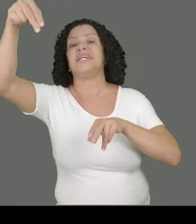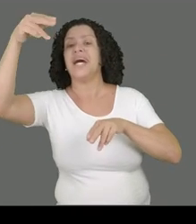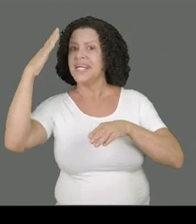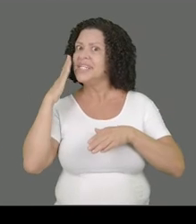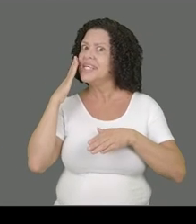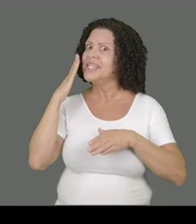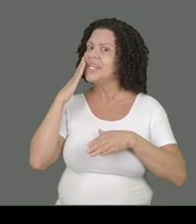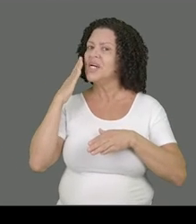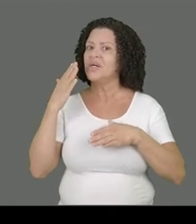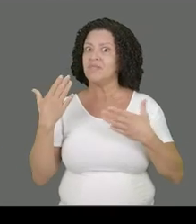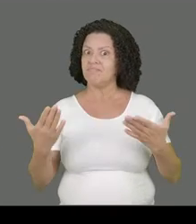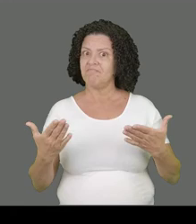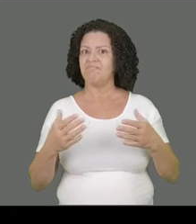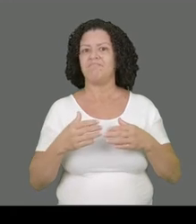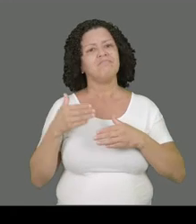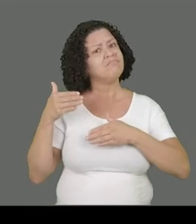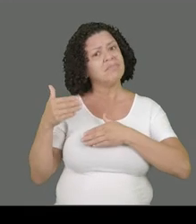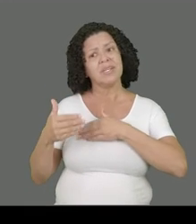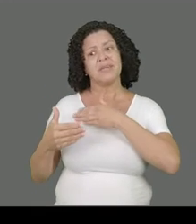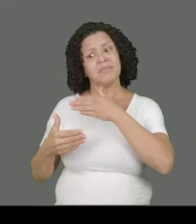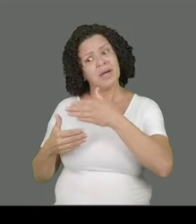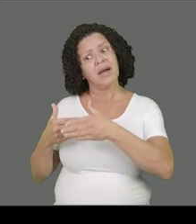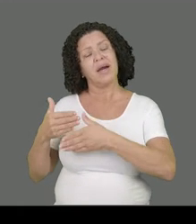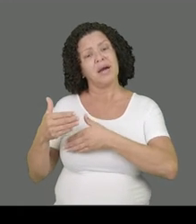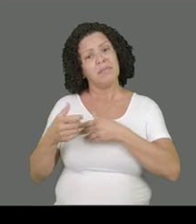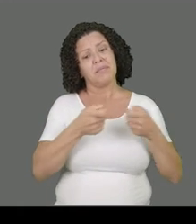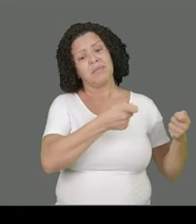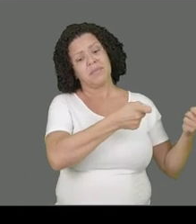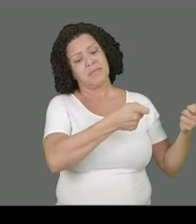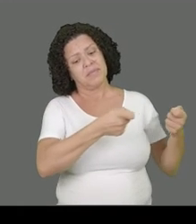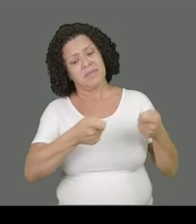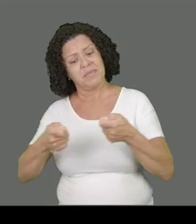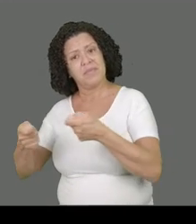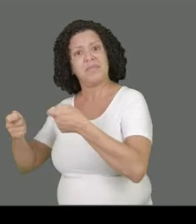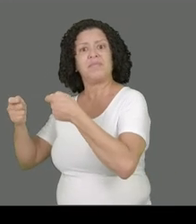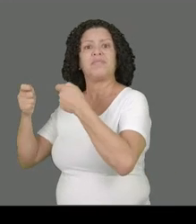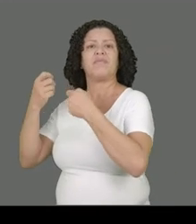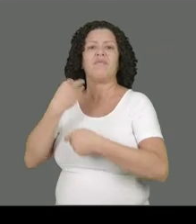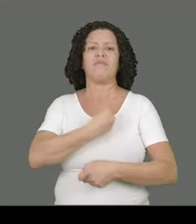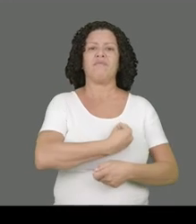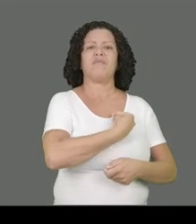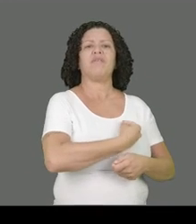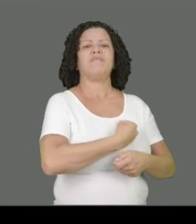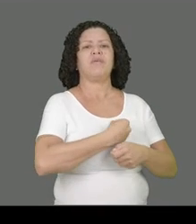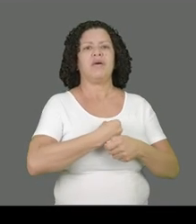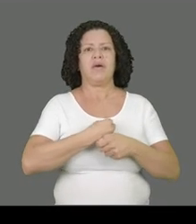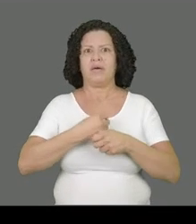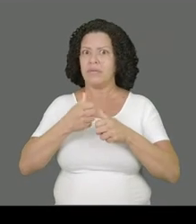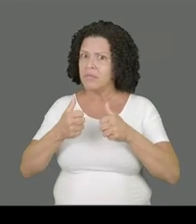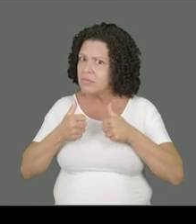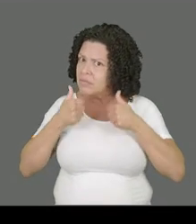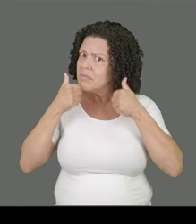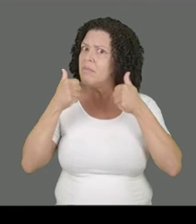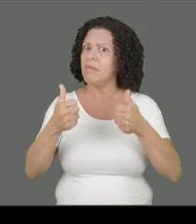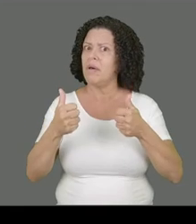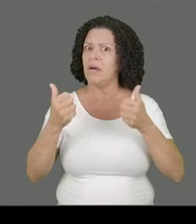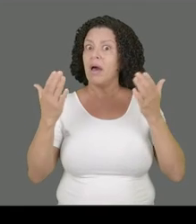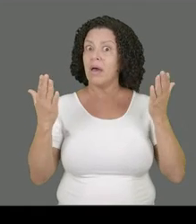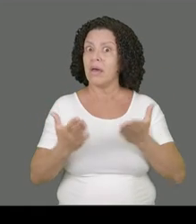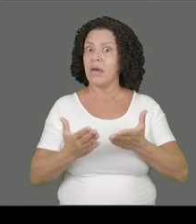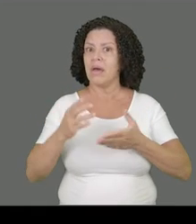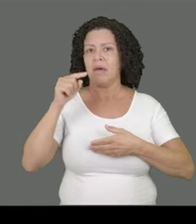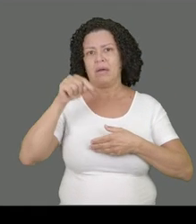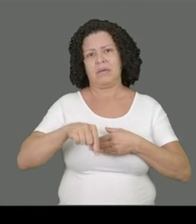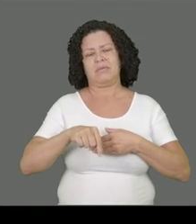melhor alicerce. E assim sucessivamente, dia após dia, vivendo da melhor